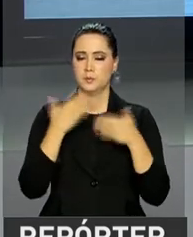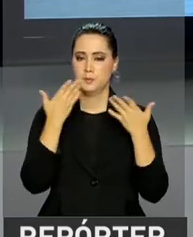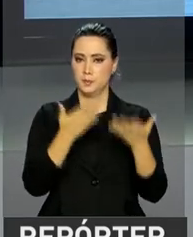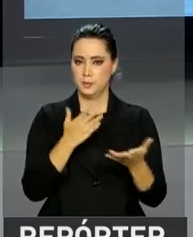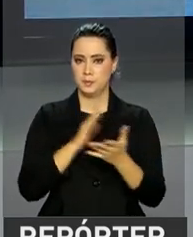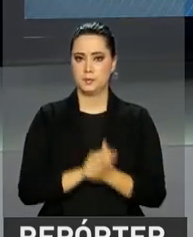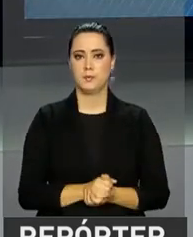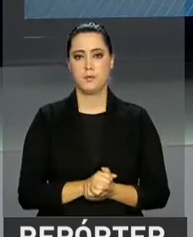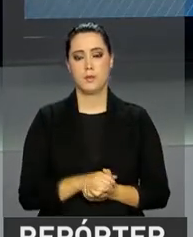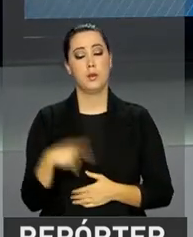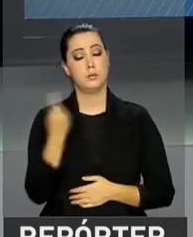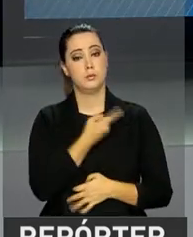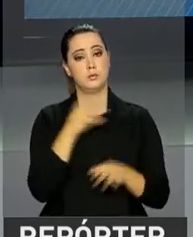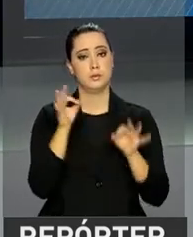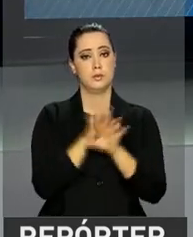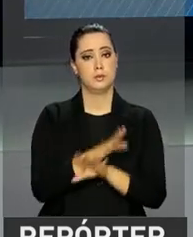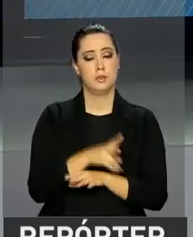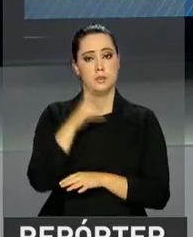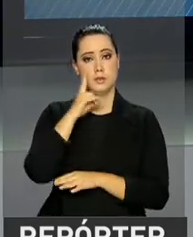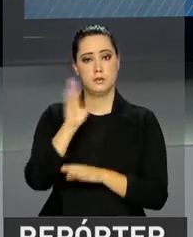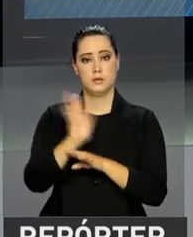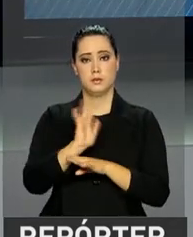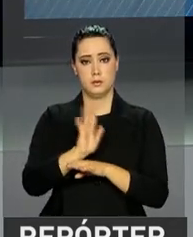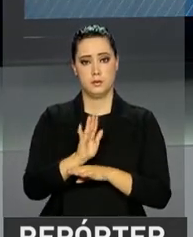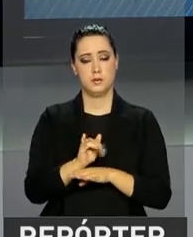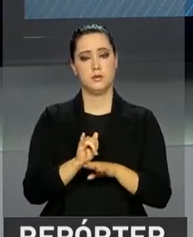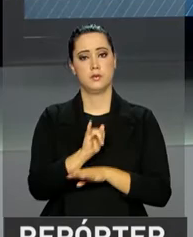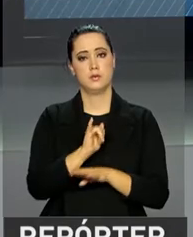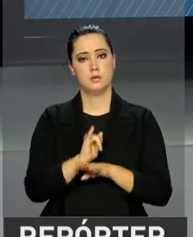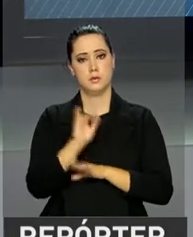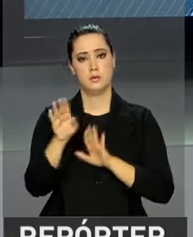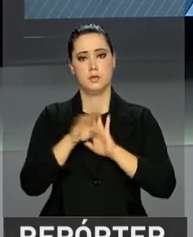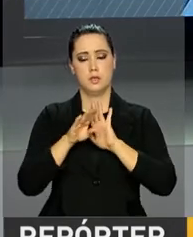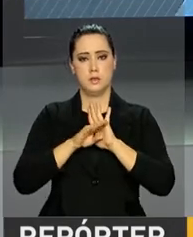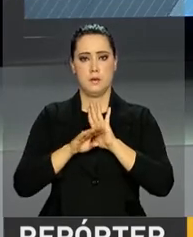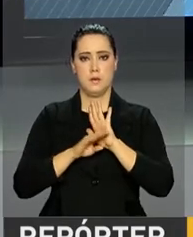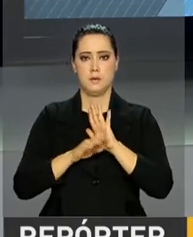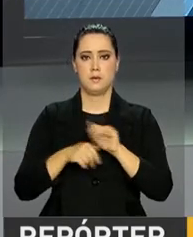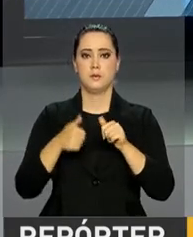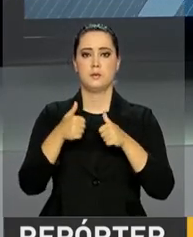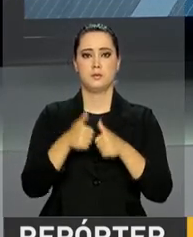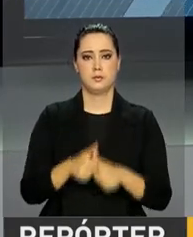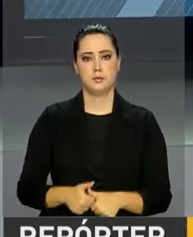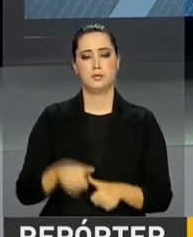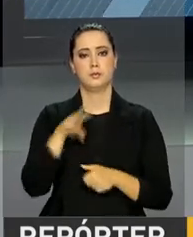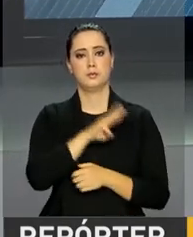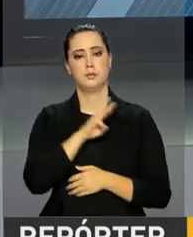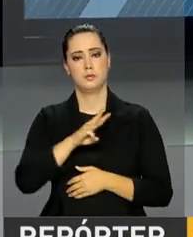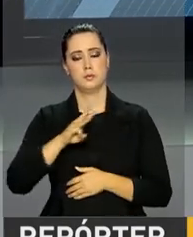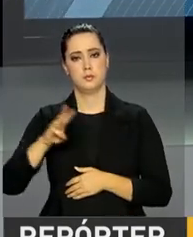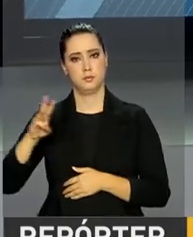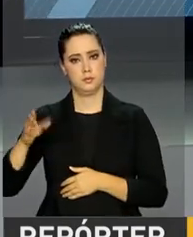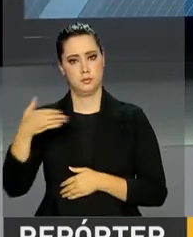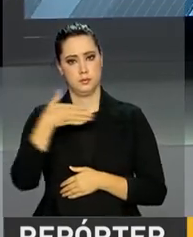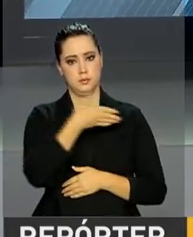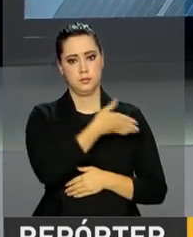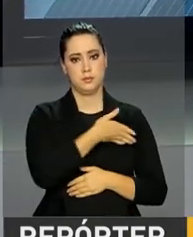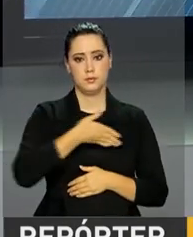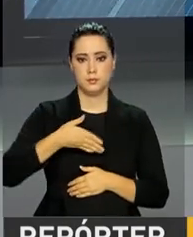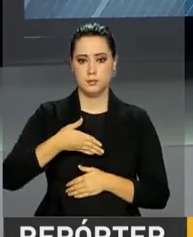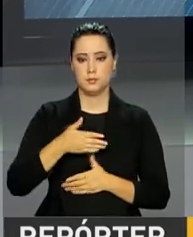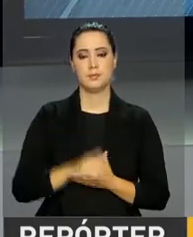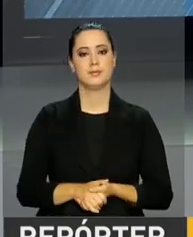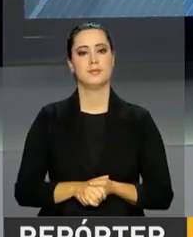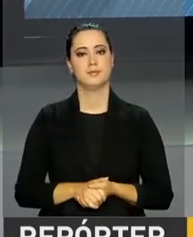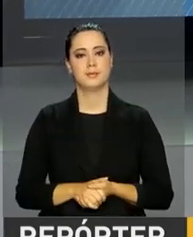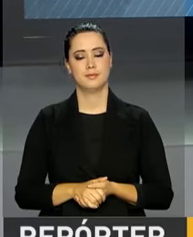e nós ficamos por aqui você pode rever as reportagens no youtube e toda nossa programação também está na página da nbr na